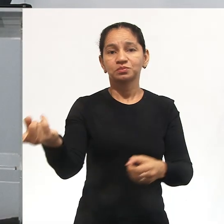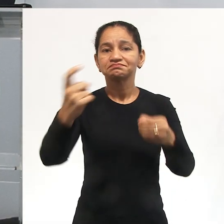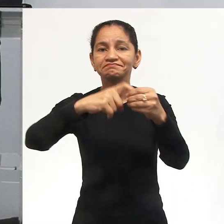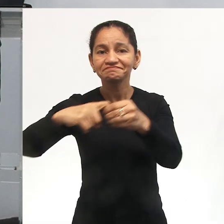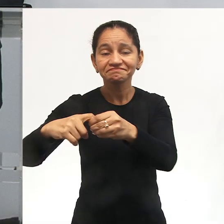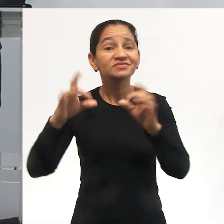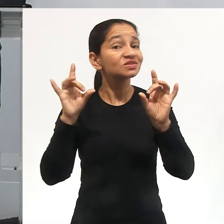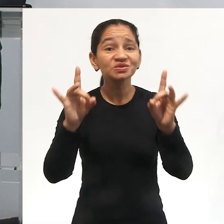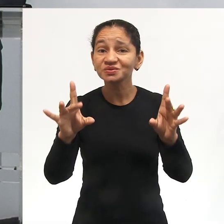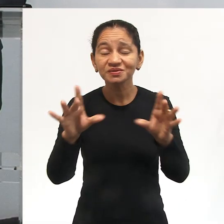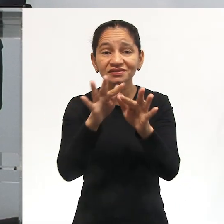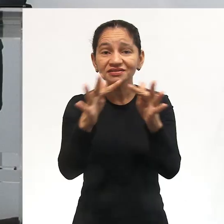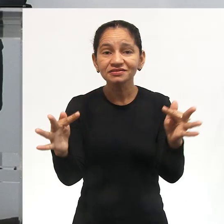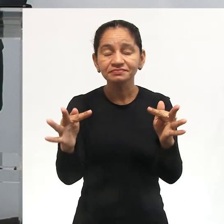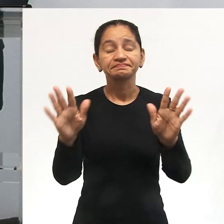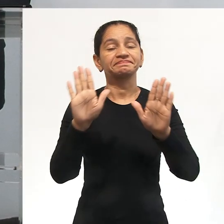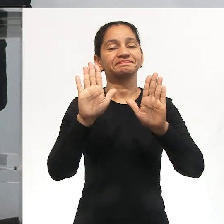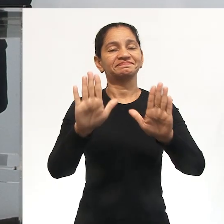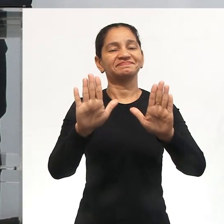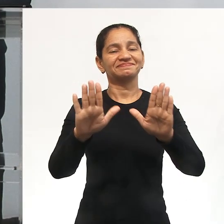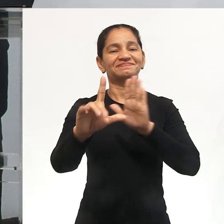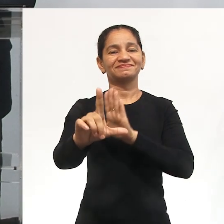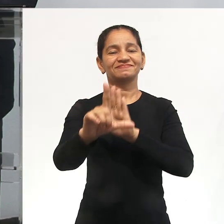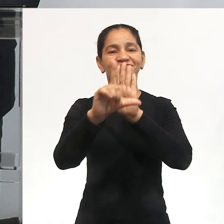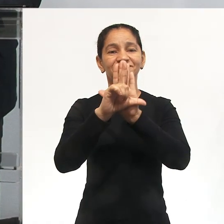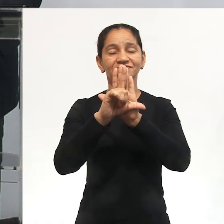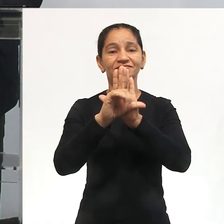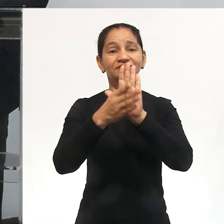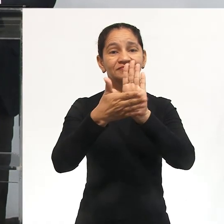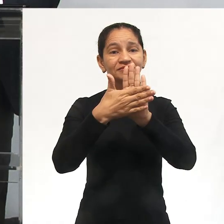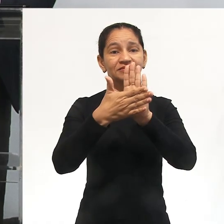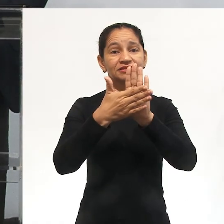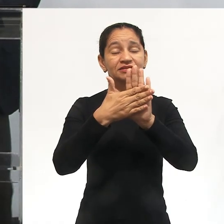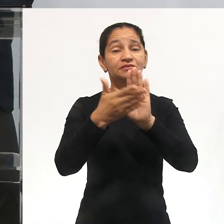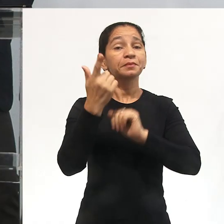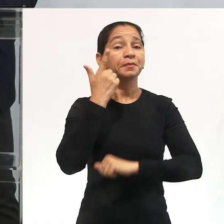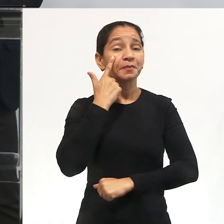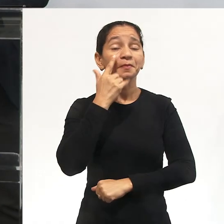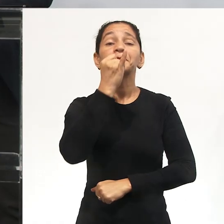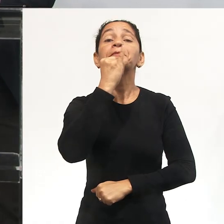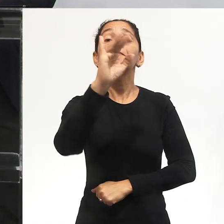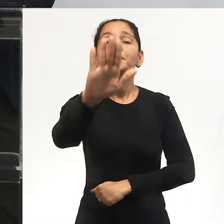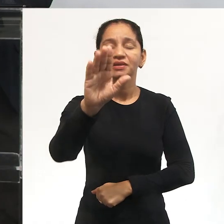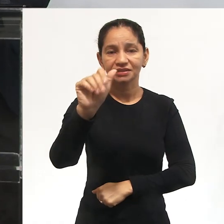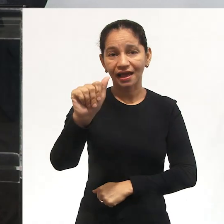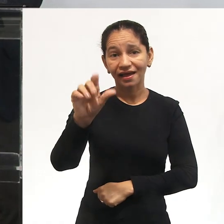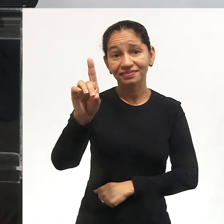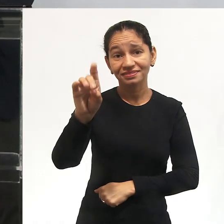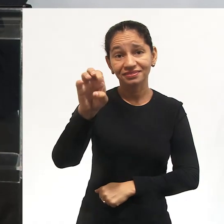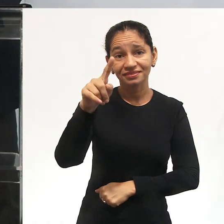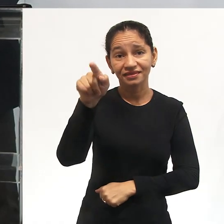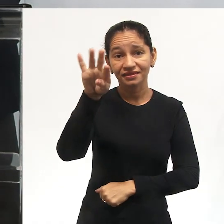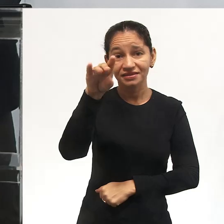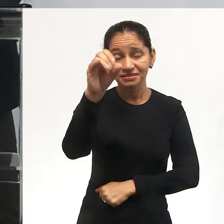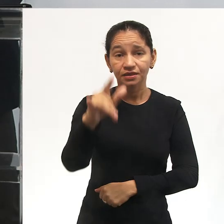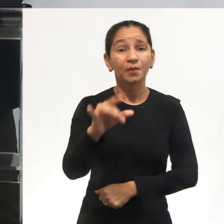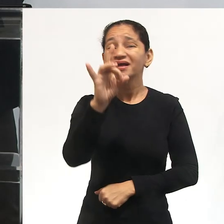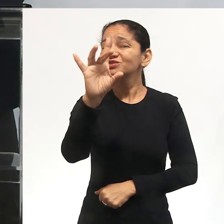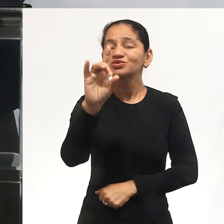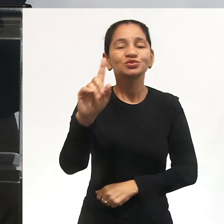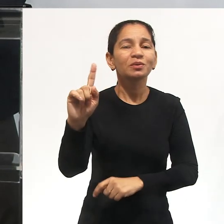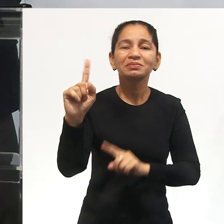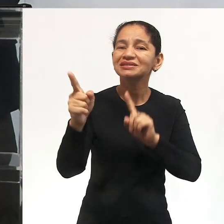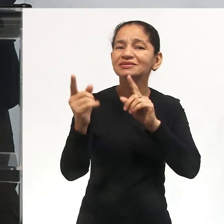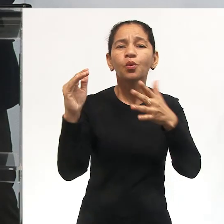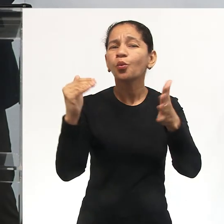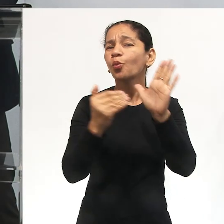e faço a contratação. A grande questão é que a legislação ela tem a adesão como exceção, de